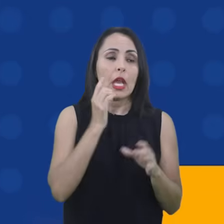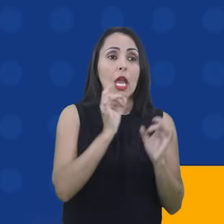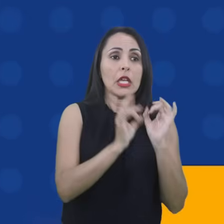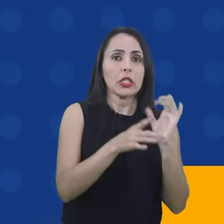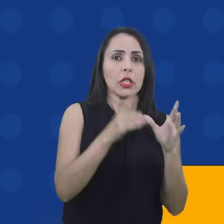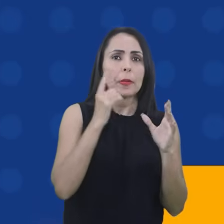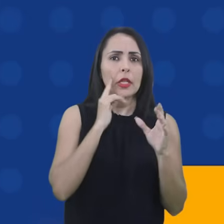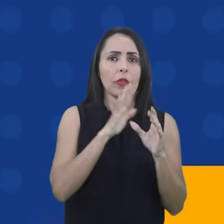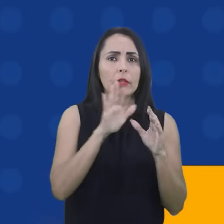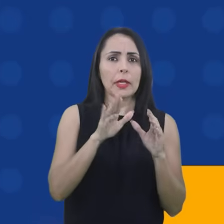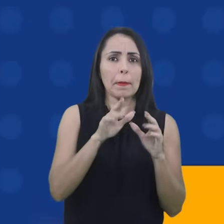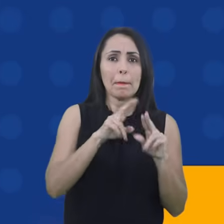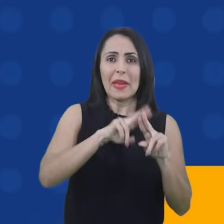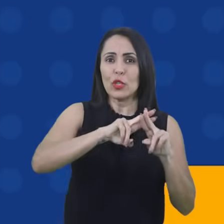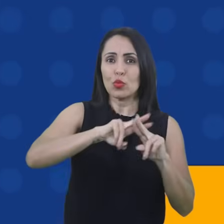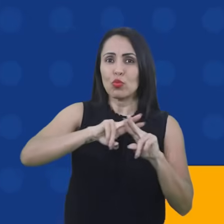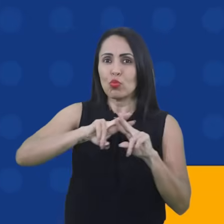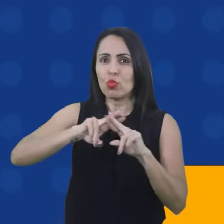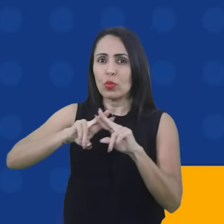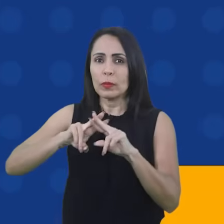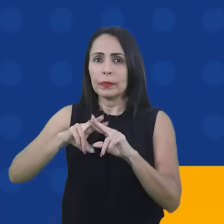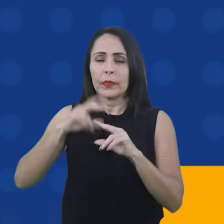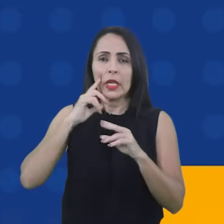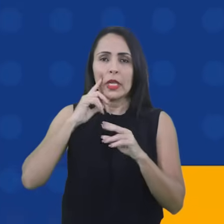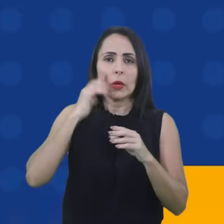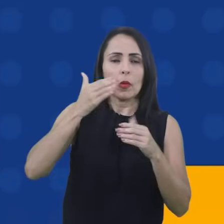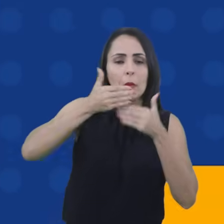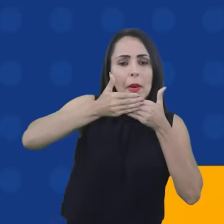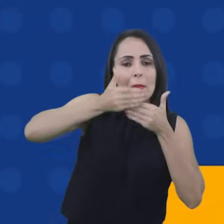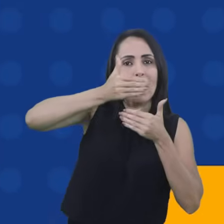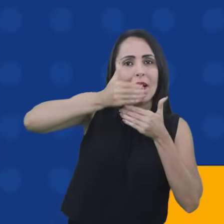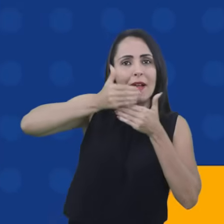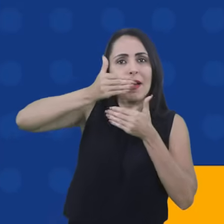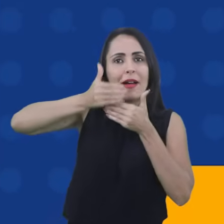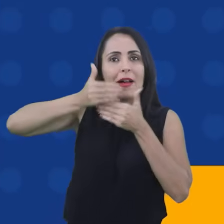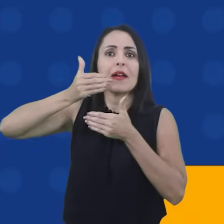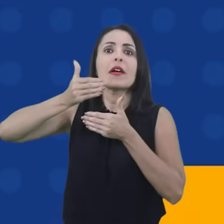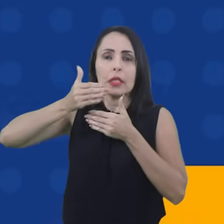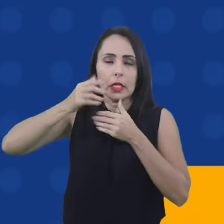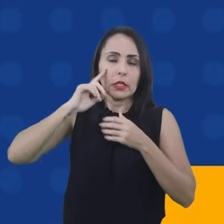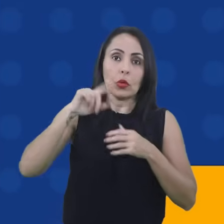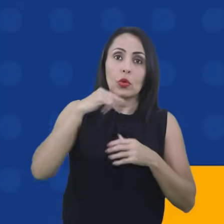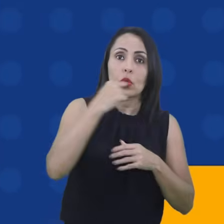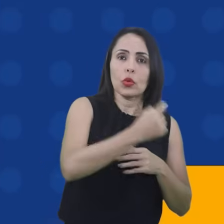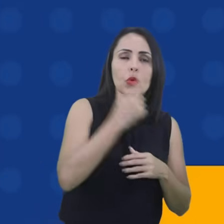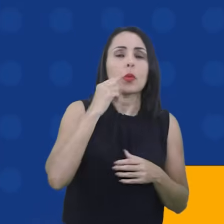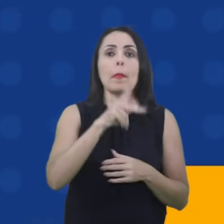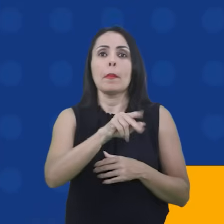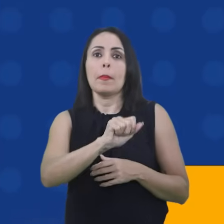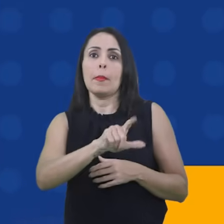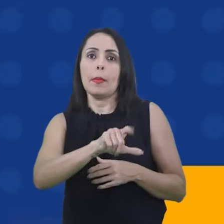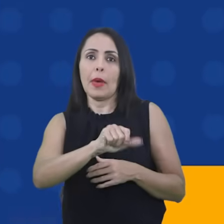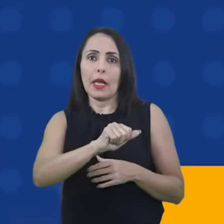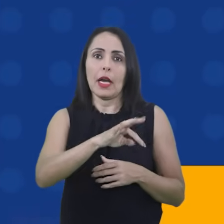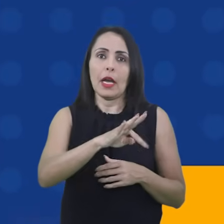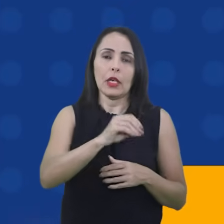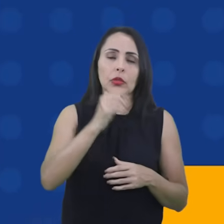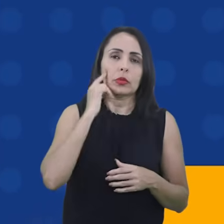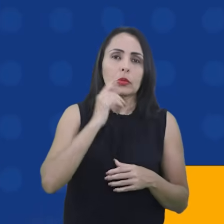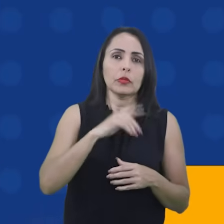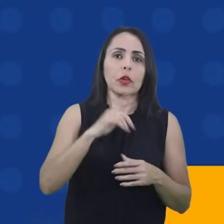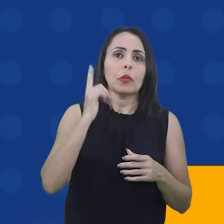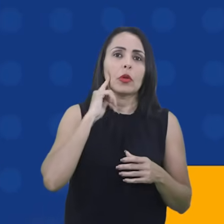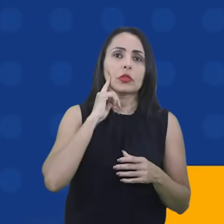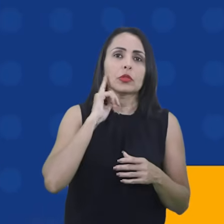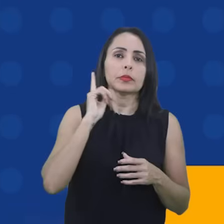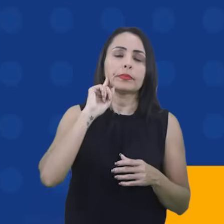fiquem retidos, né, formando aí também placa nesse órgão, ok? O nosso palato, né, o famoso céu da